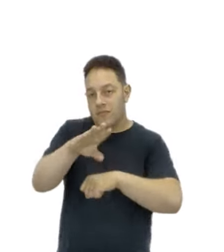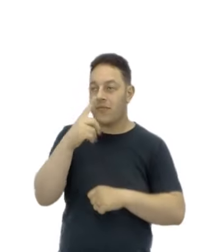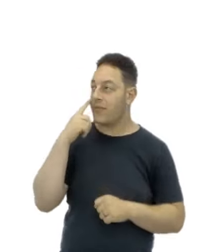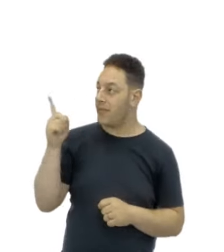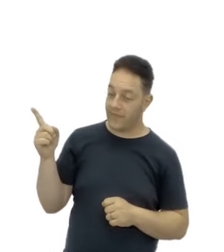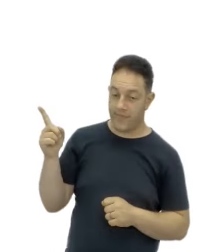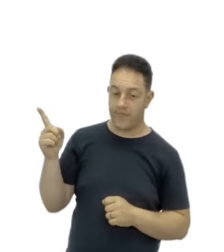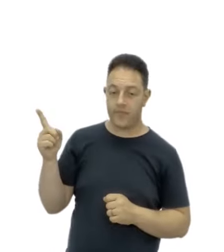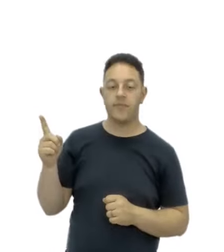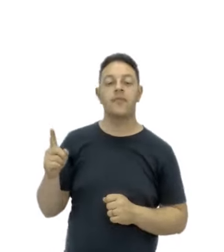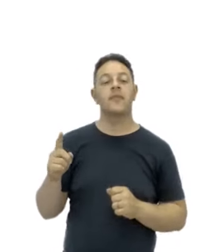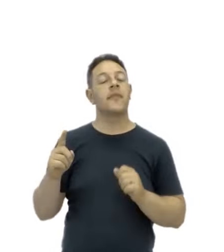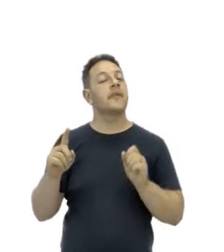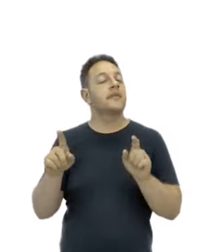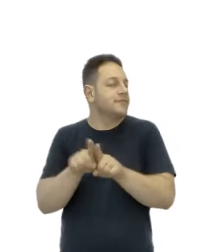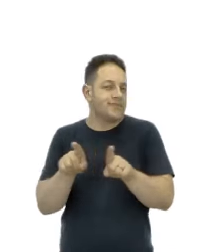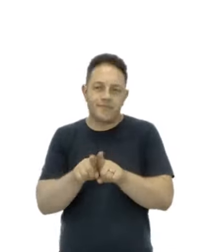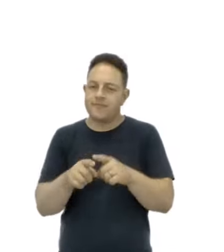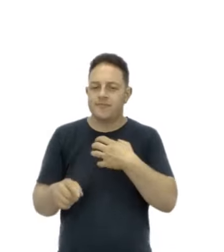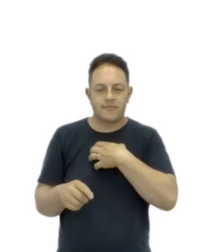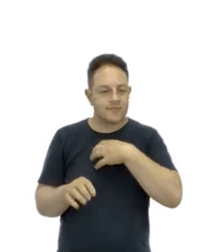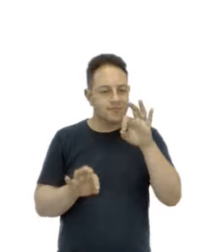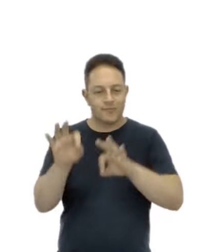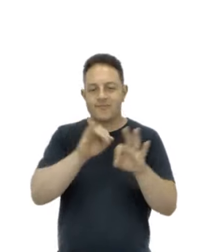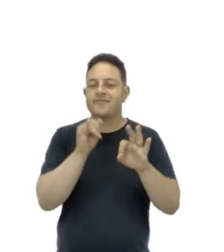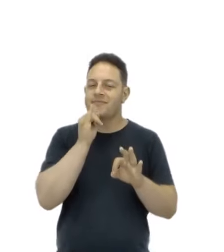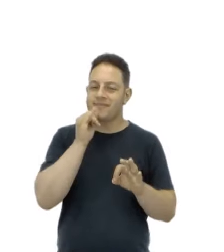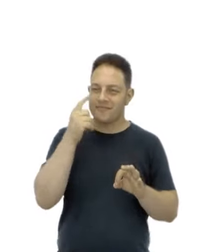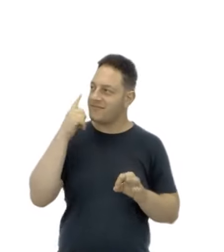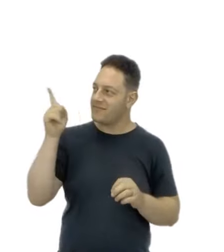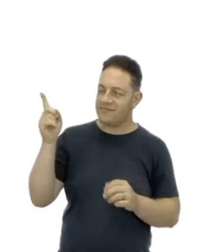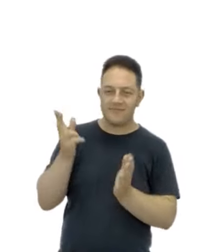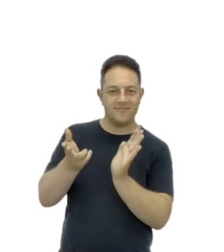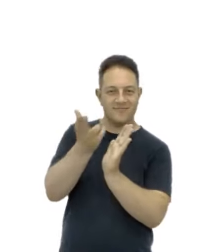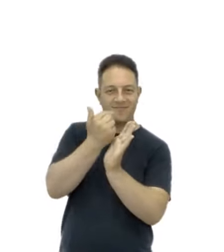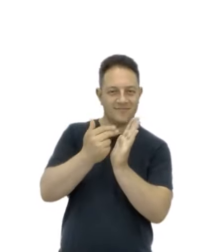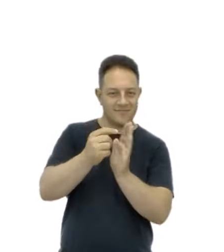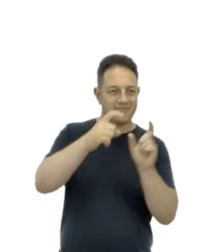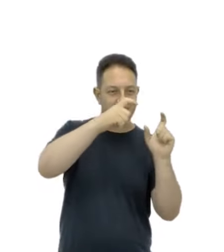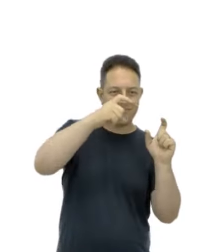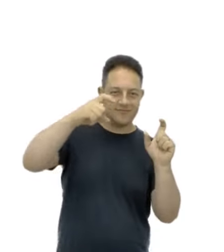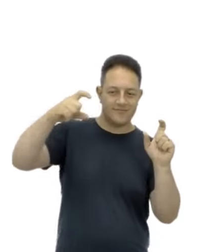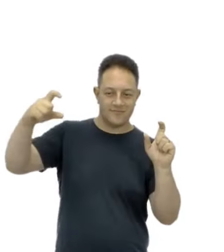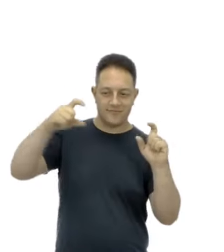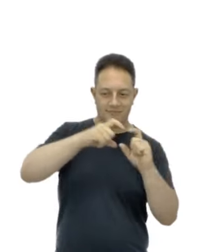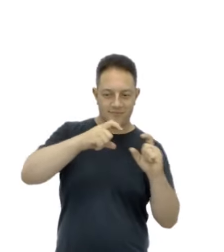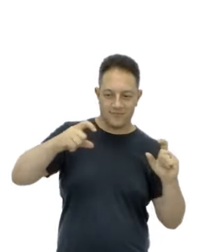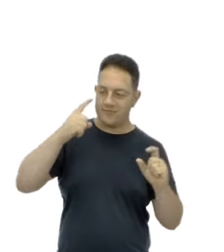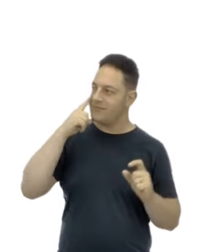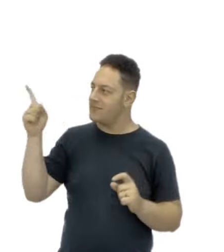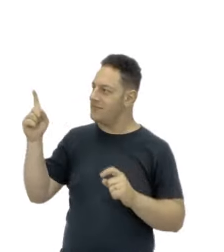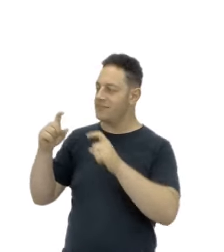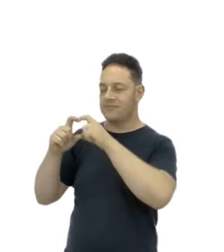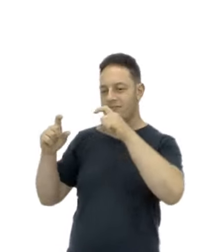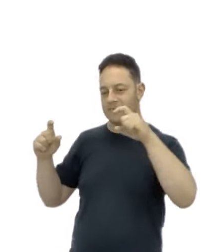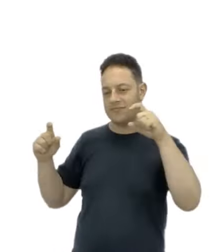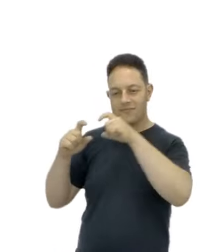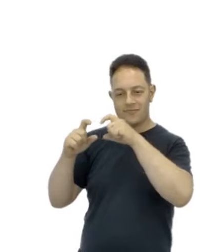a própria estrutura, como a joaninha foi organizada nessa situação-problema, já ajuda a